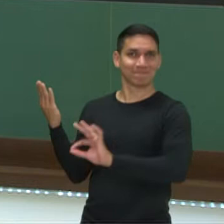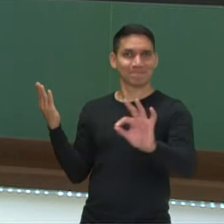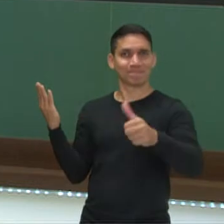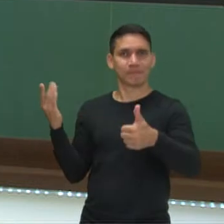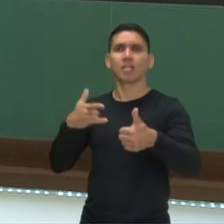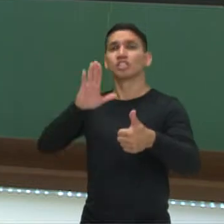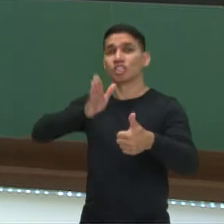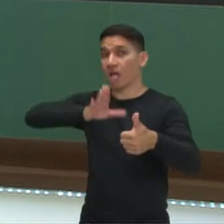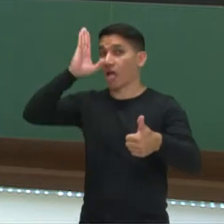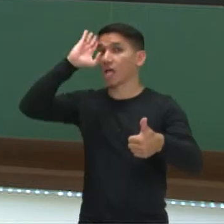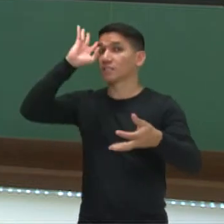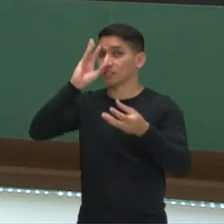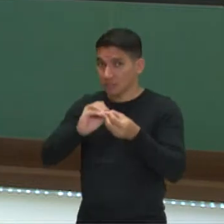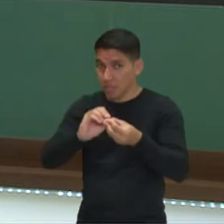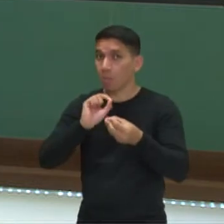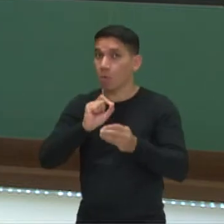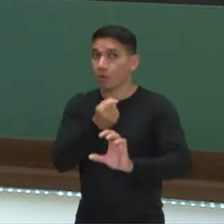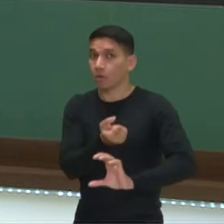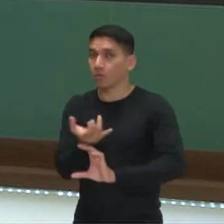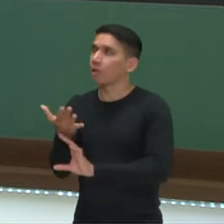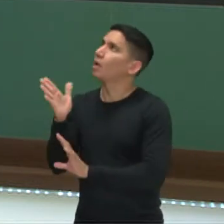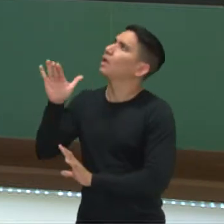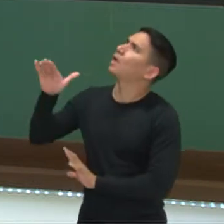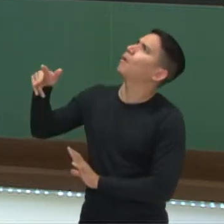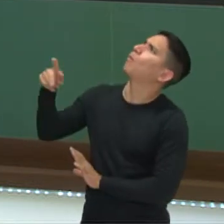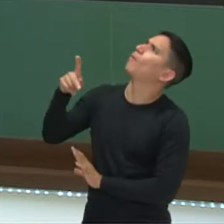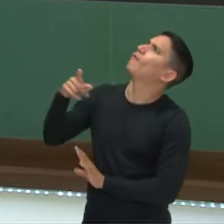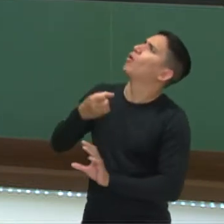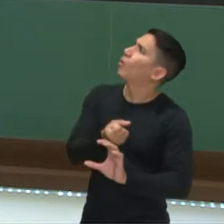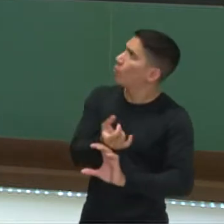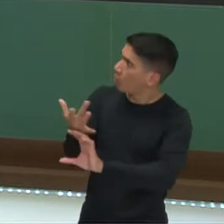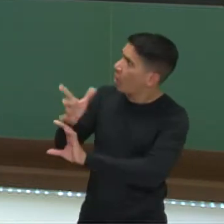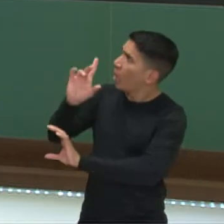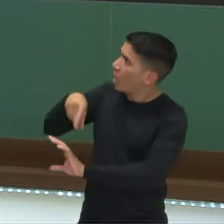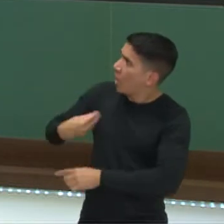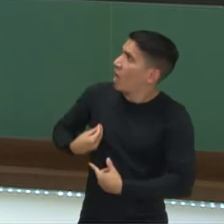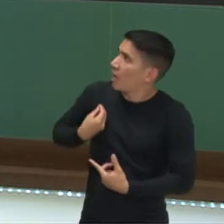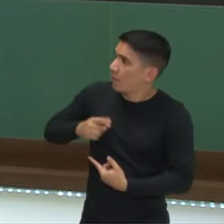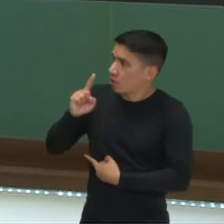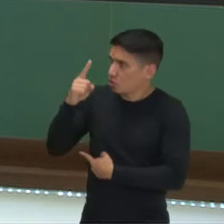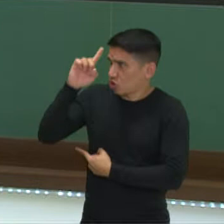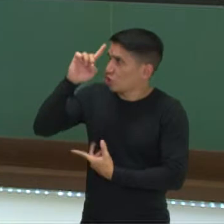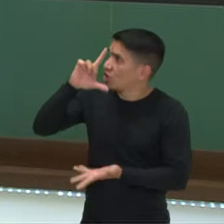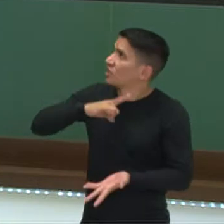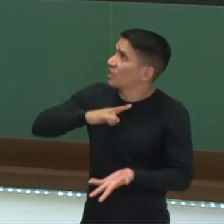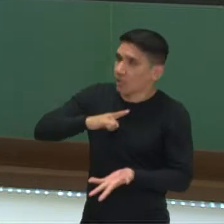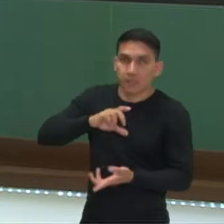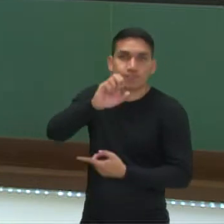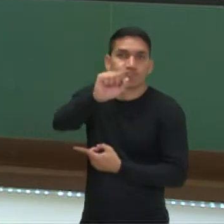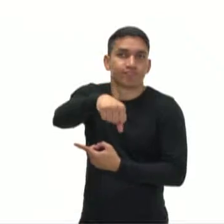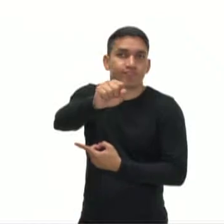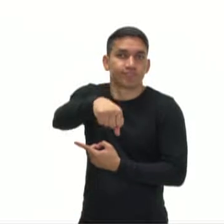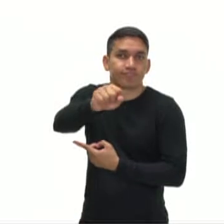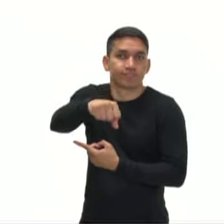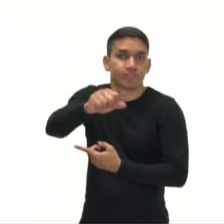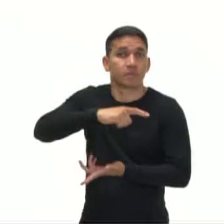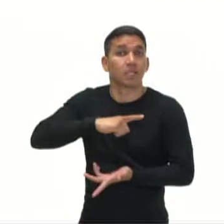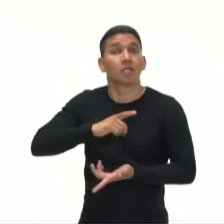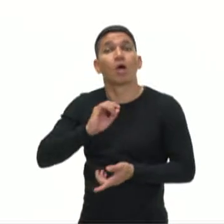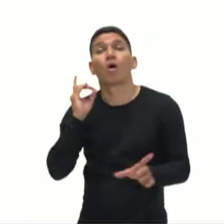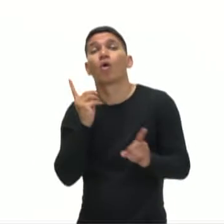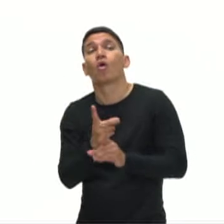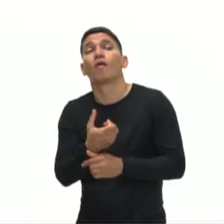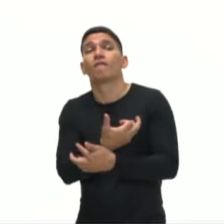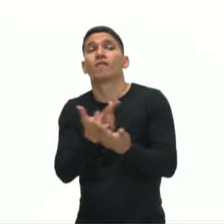já sabemos o que é um polímero. Professor, os polímeros estão presentes no nosso dia a dia? Sim! Eles podem